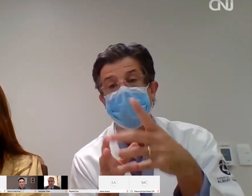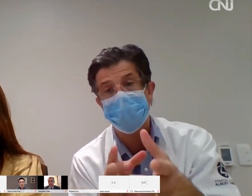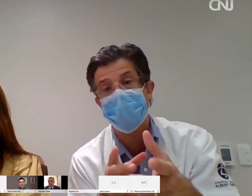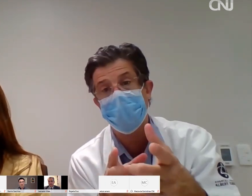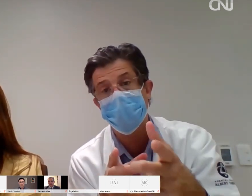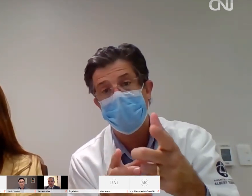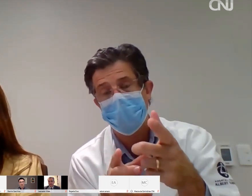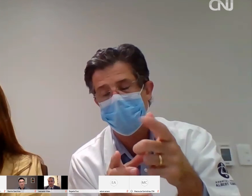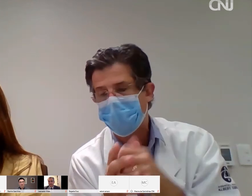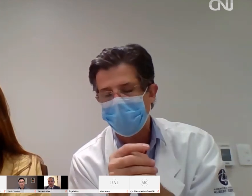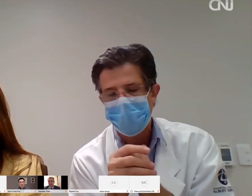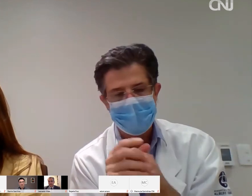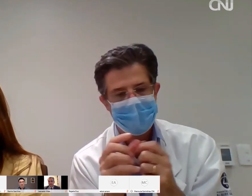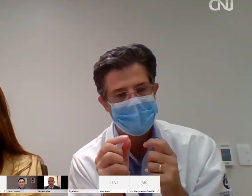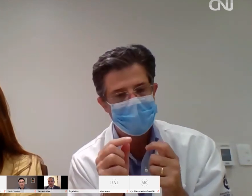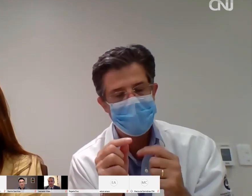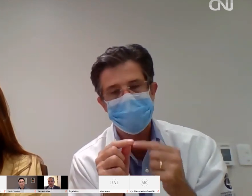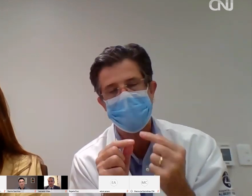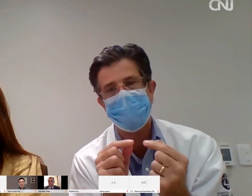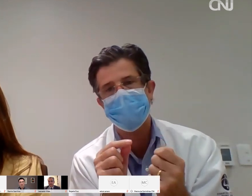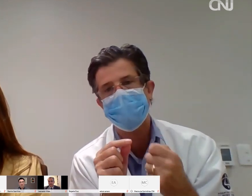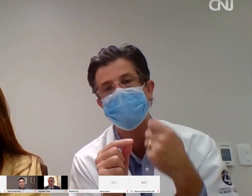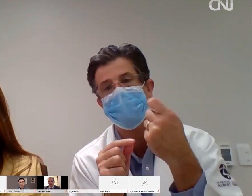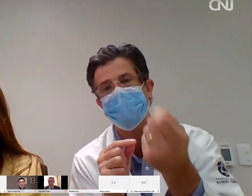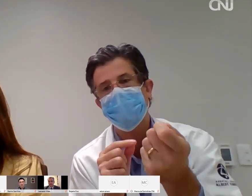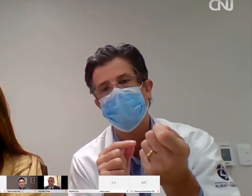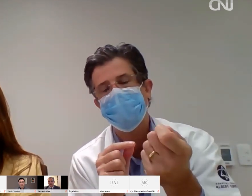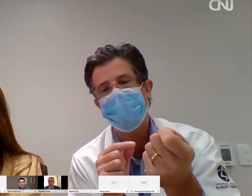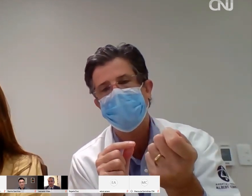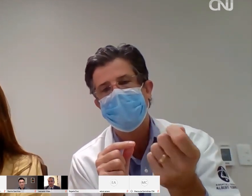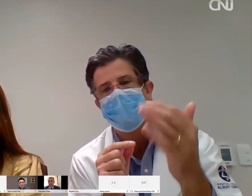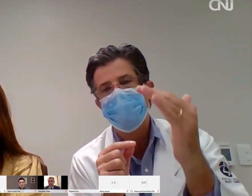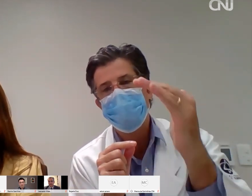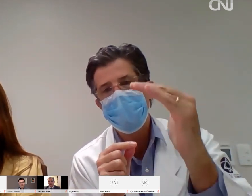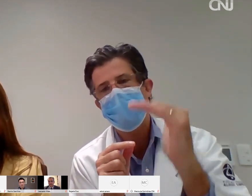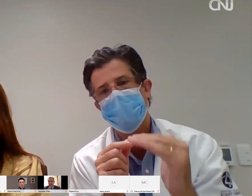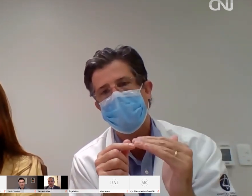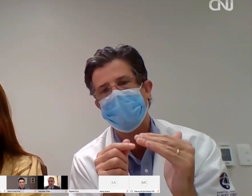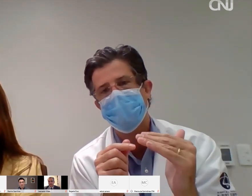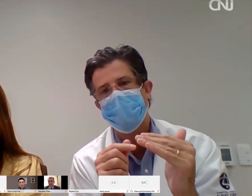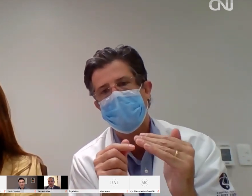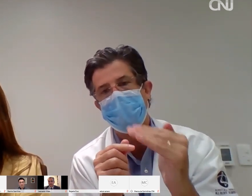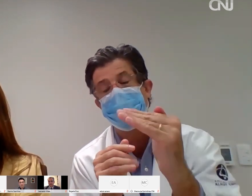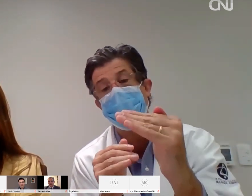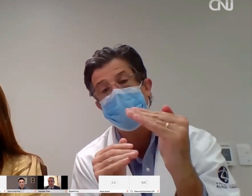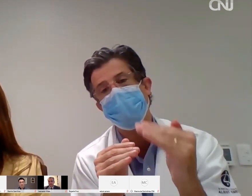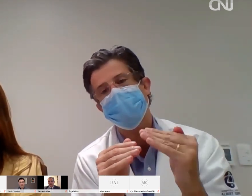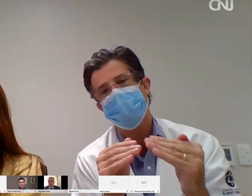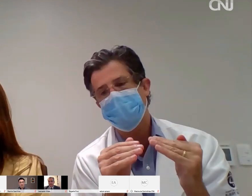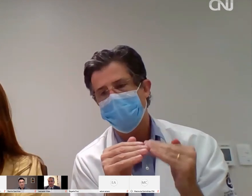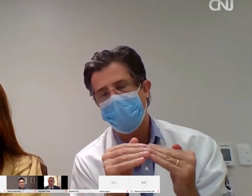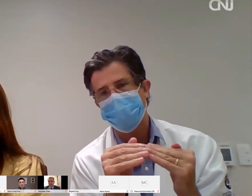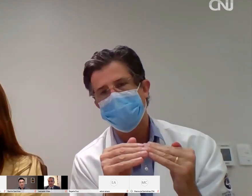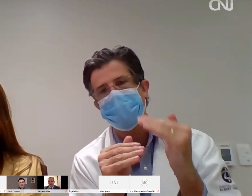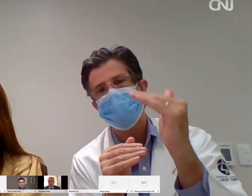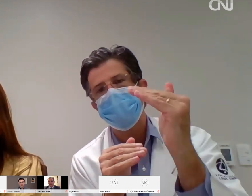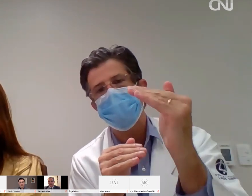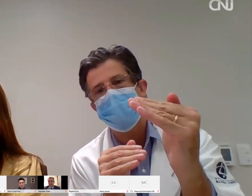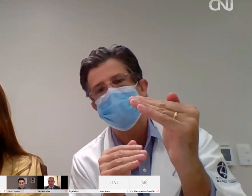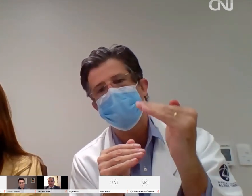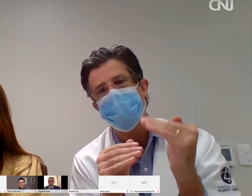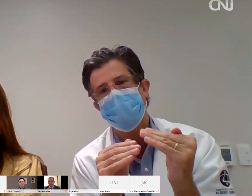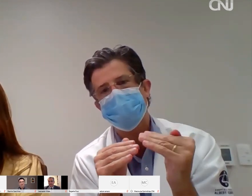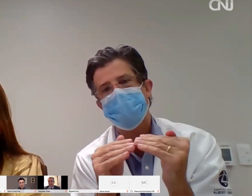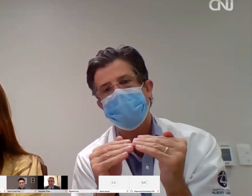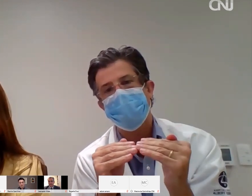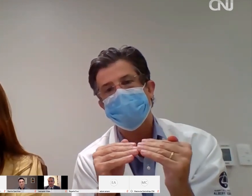eles já têm essa visão, só para deixar claro, nessa capacidade da tecnologia melhorar a prevenção das doenças, trazer